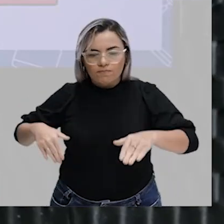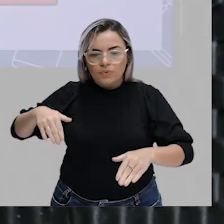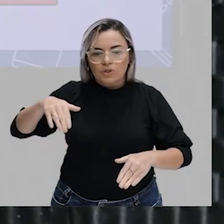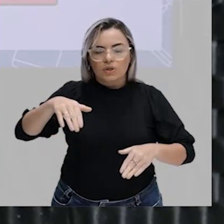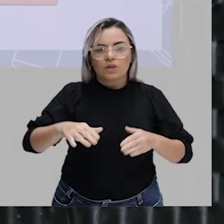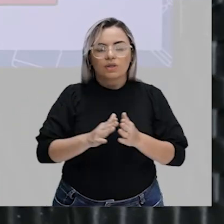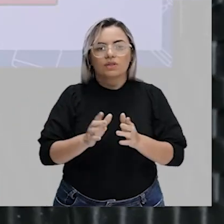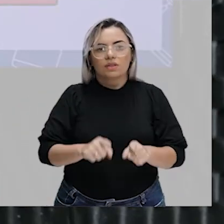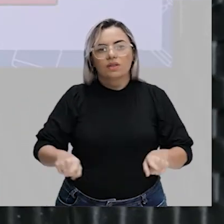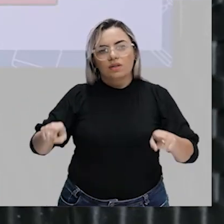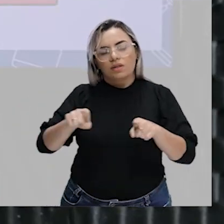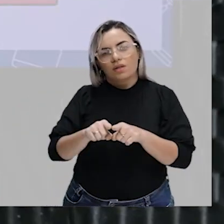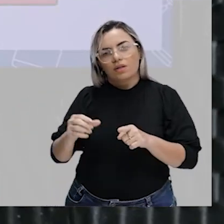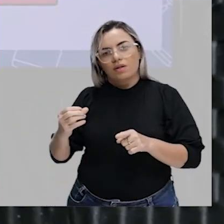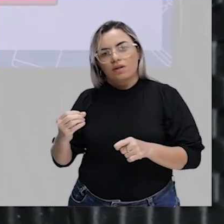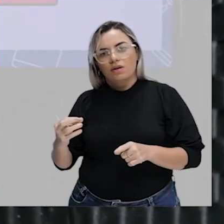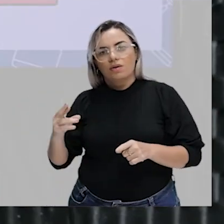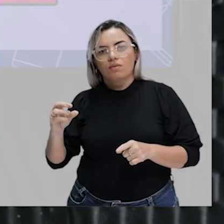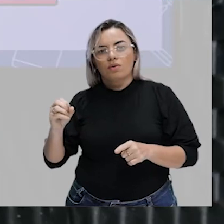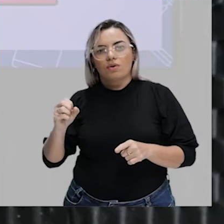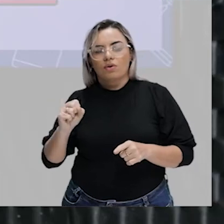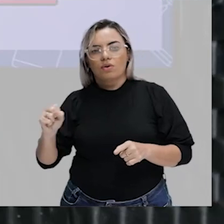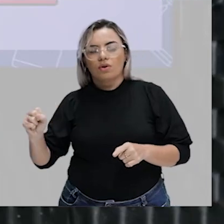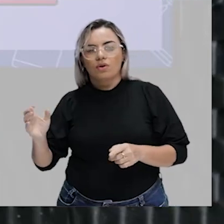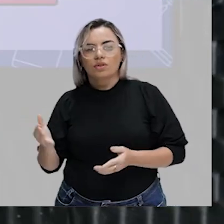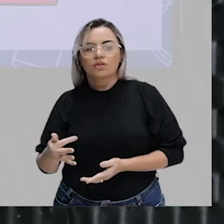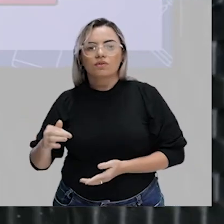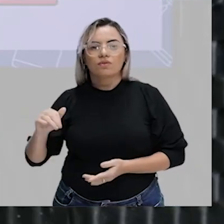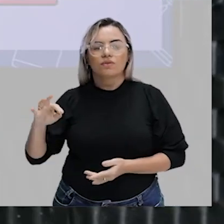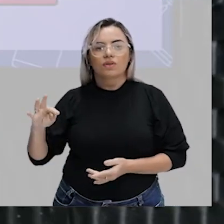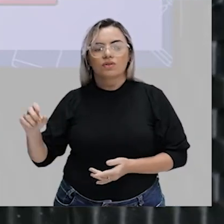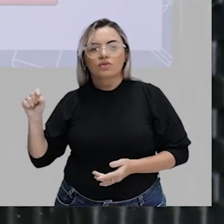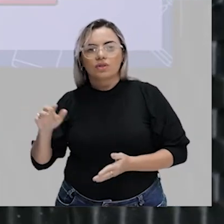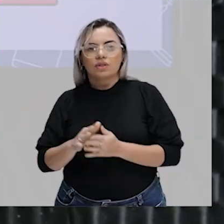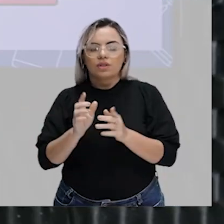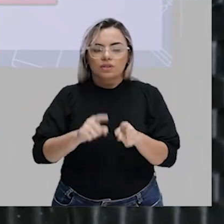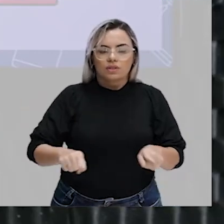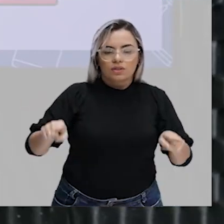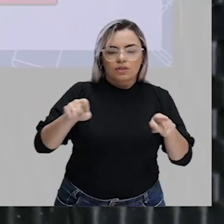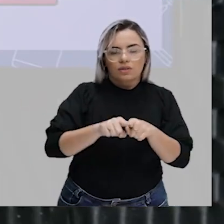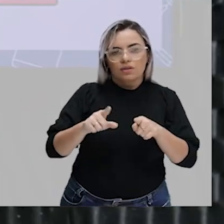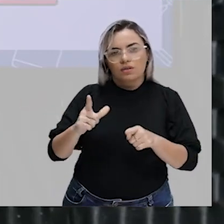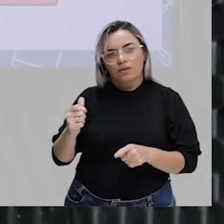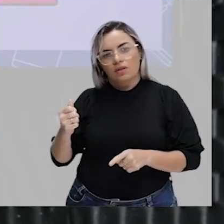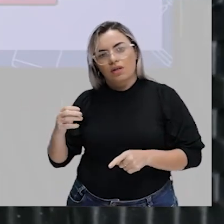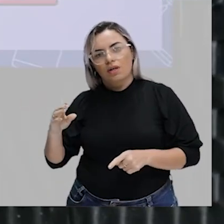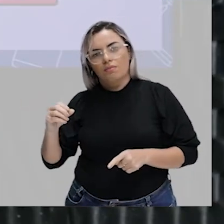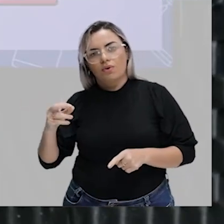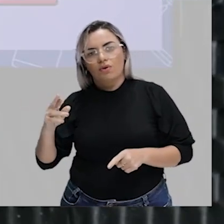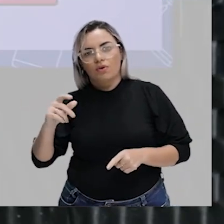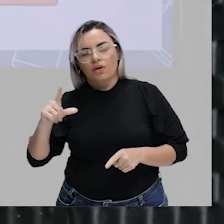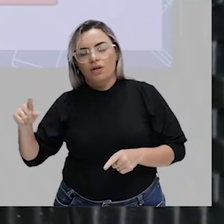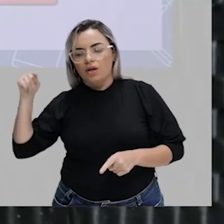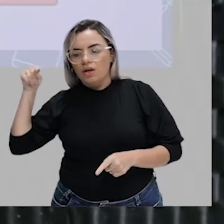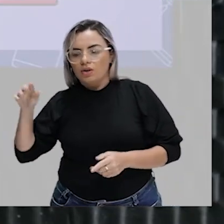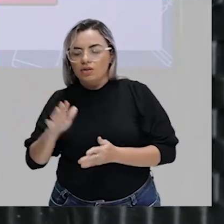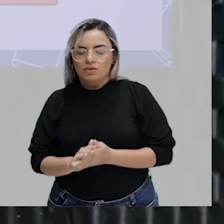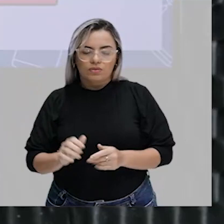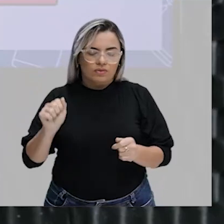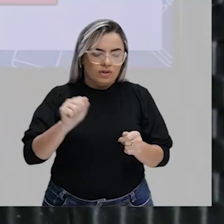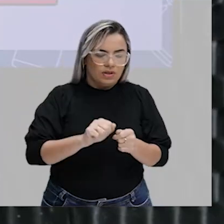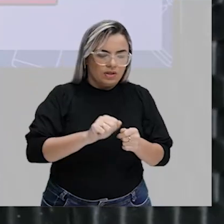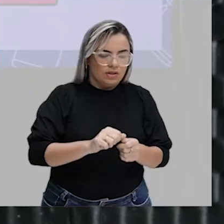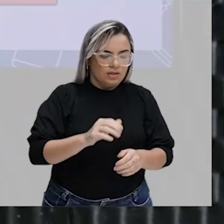ainda a ginástica laboral, que são exercícios que são realizados com os indivíduos no seu ambiente de trabalho para evitar